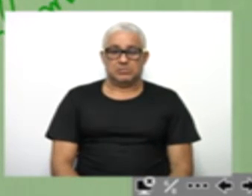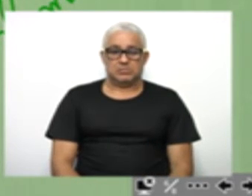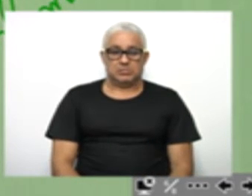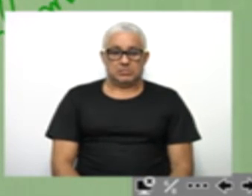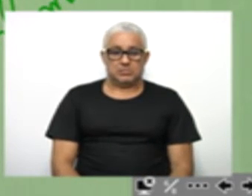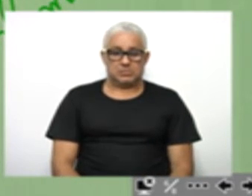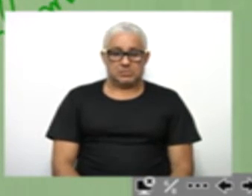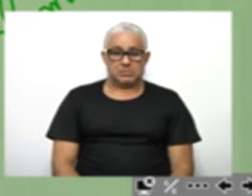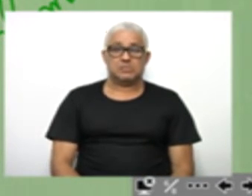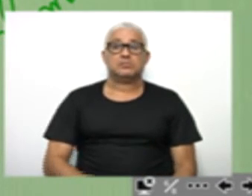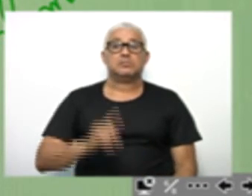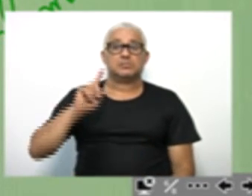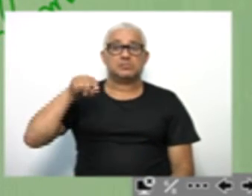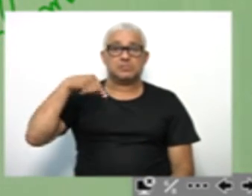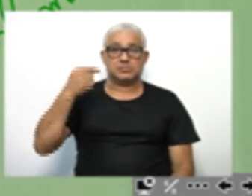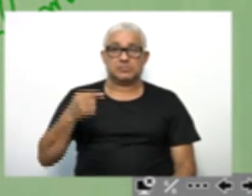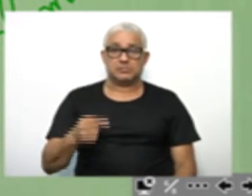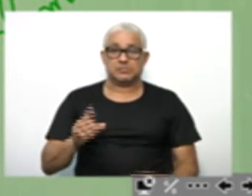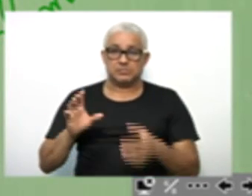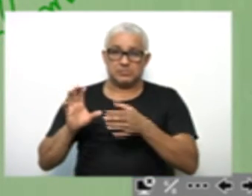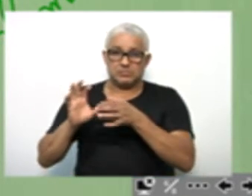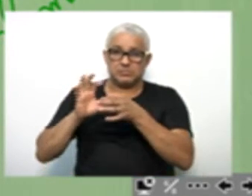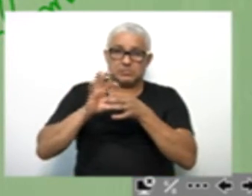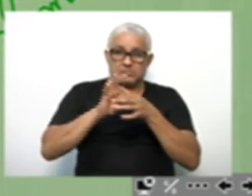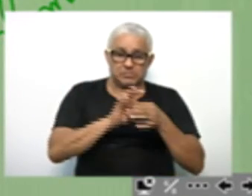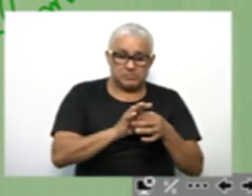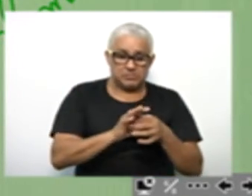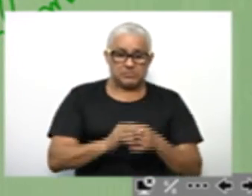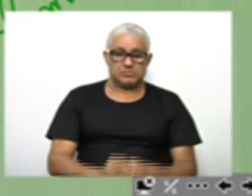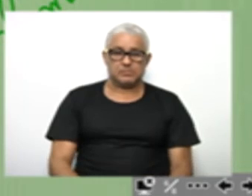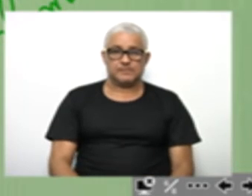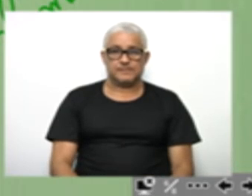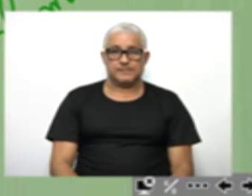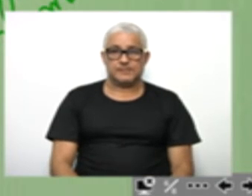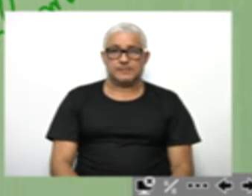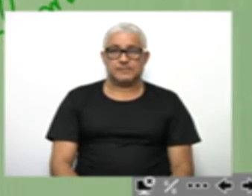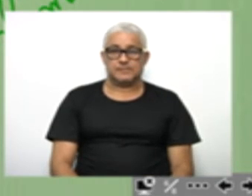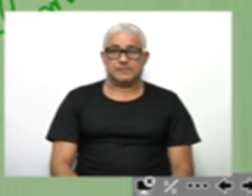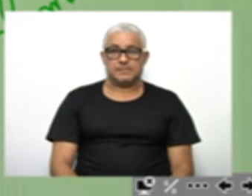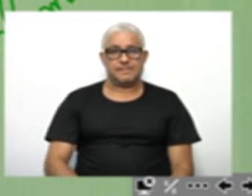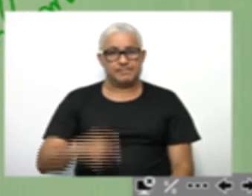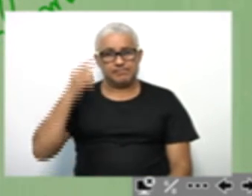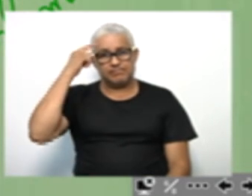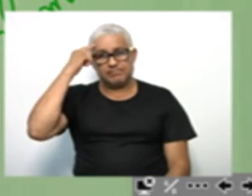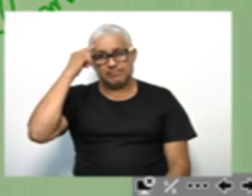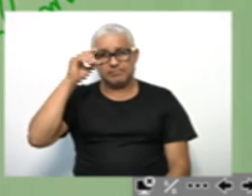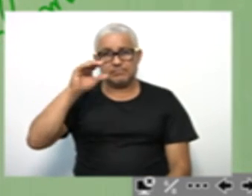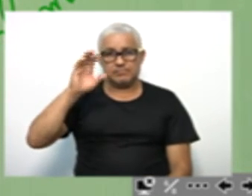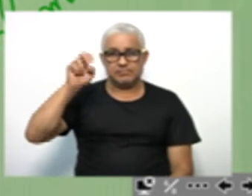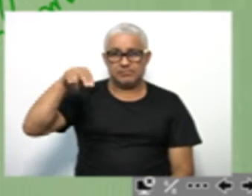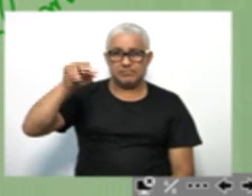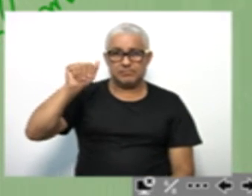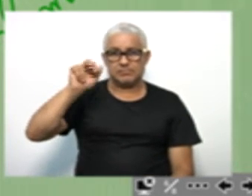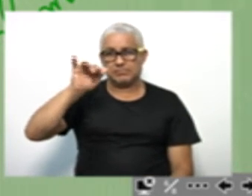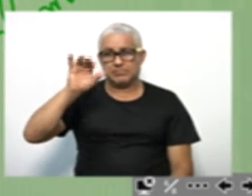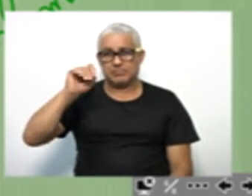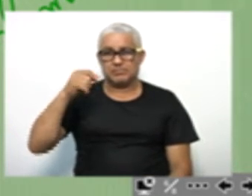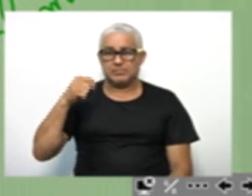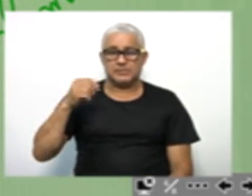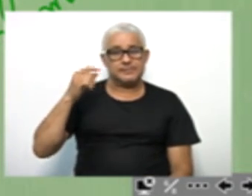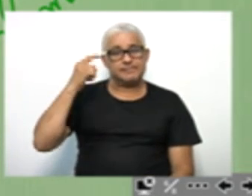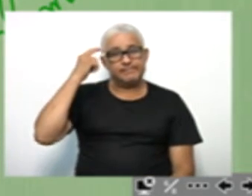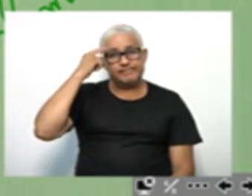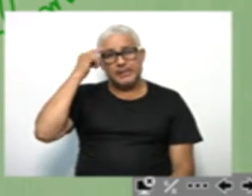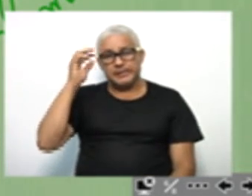ganhar. Depois a contextualização muito prudente do professor sobre cenários, né? Você tenta projetar